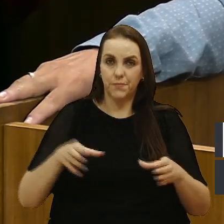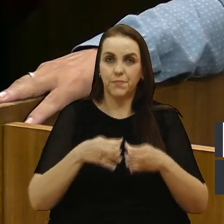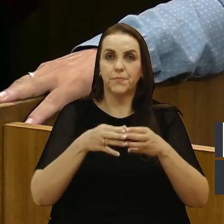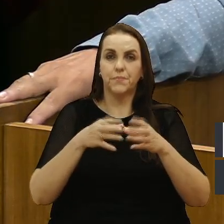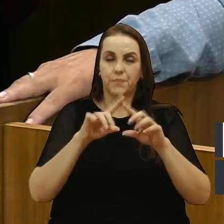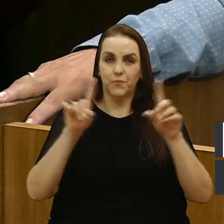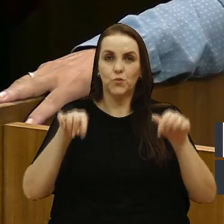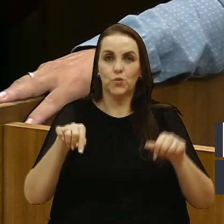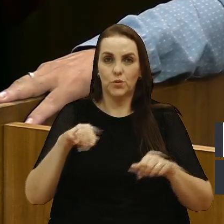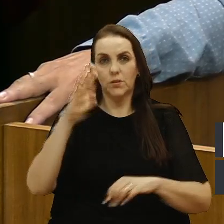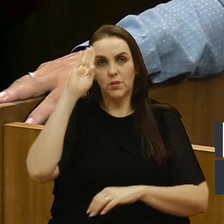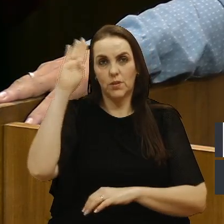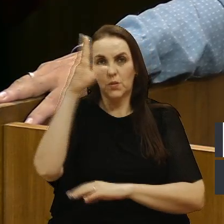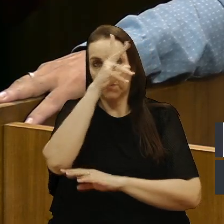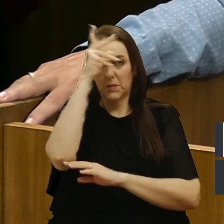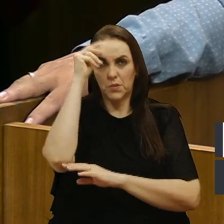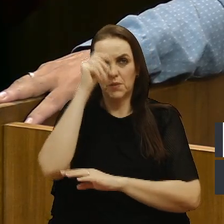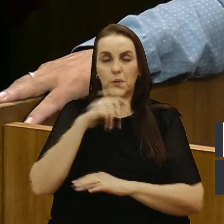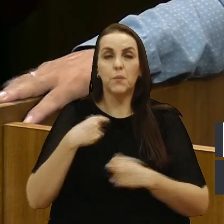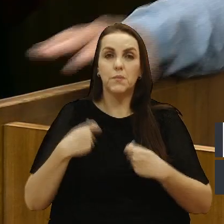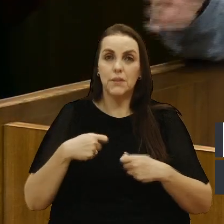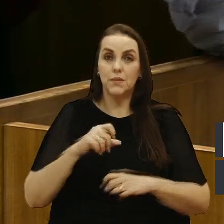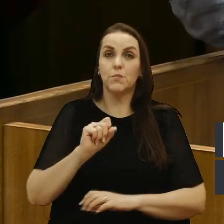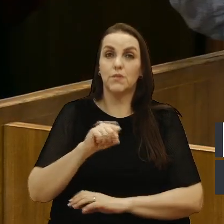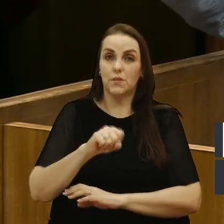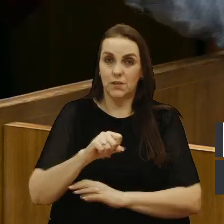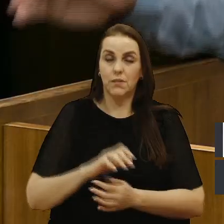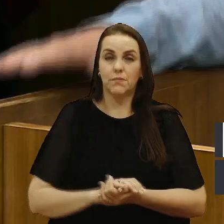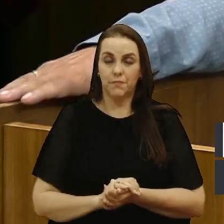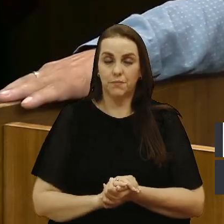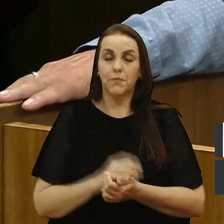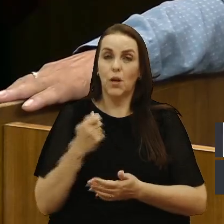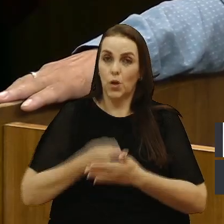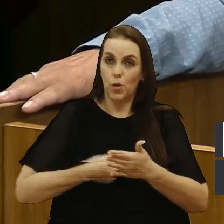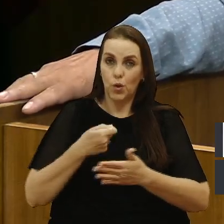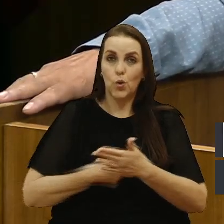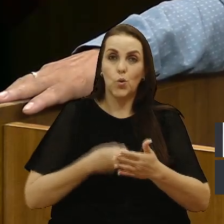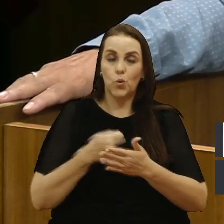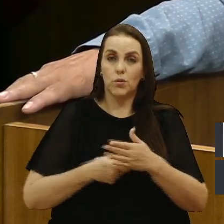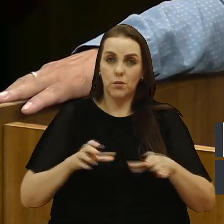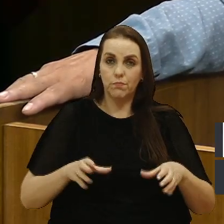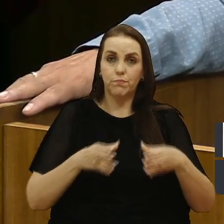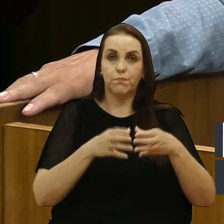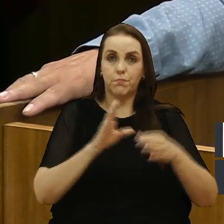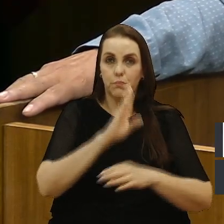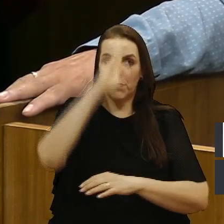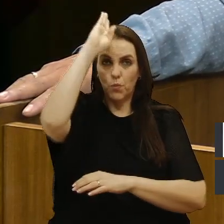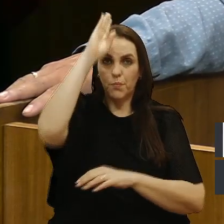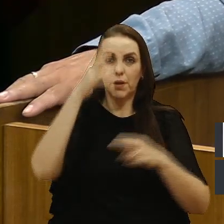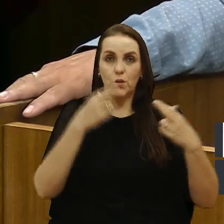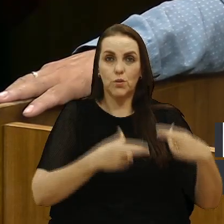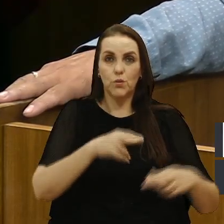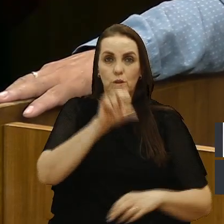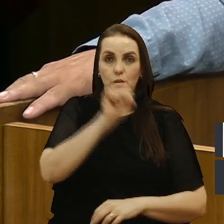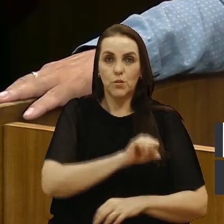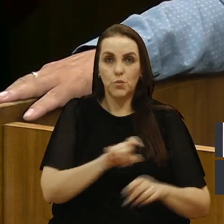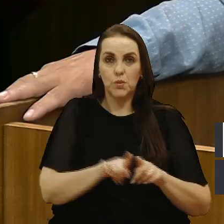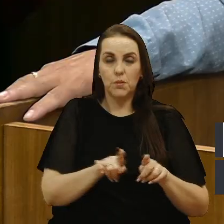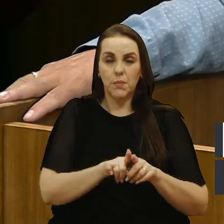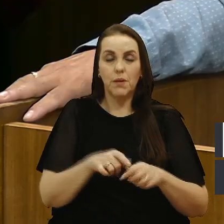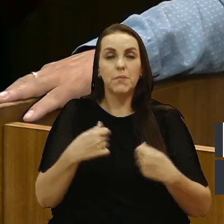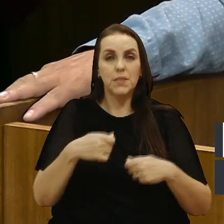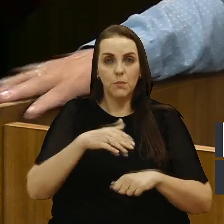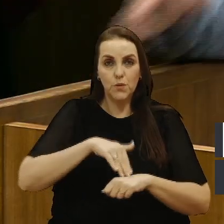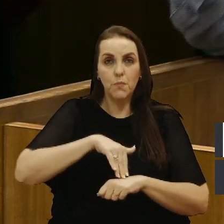Guarda Municipal. Precisamos sim, como estamos lutando por um pelotão do quartel de bombeiros da Zona Sul, precisamos de mais